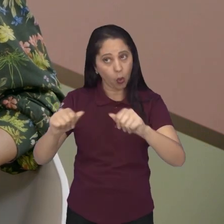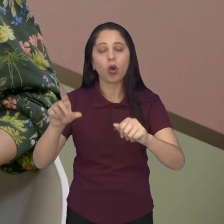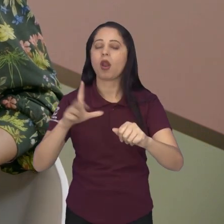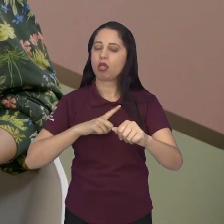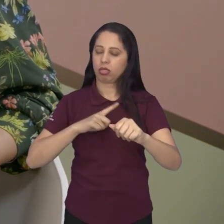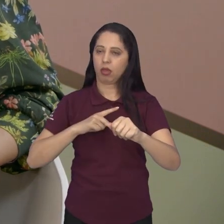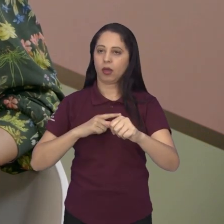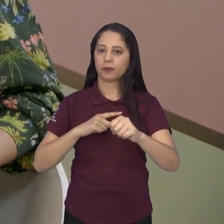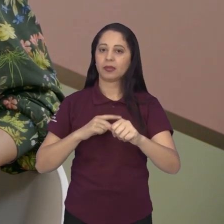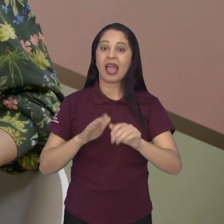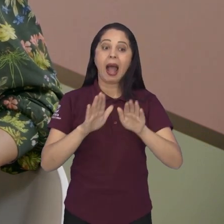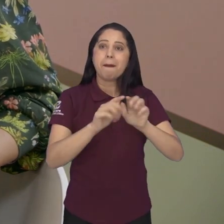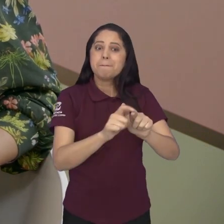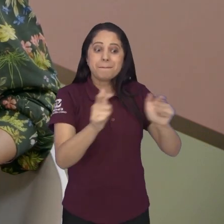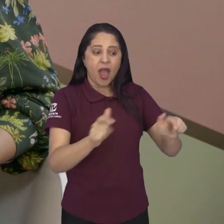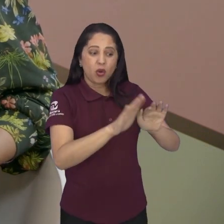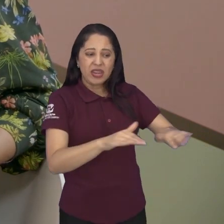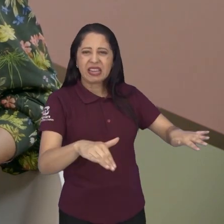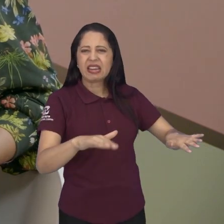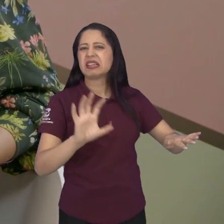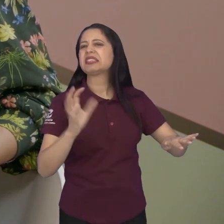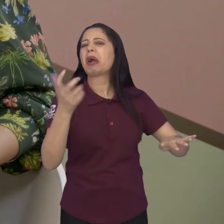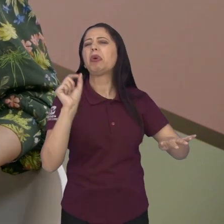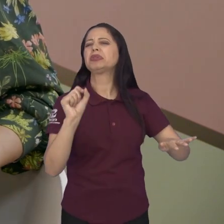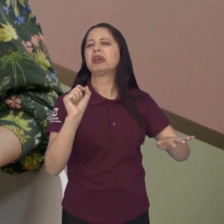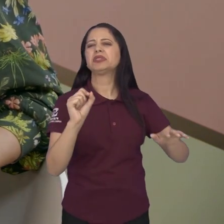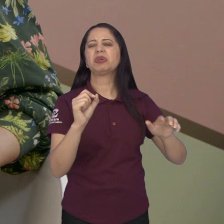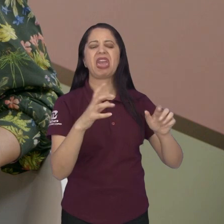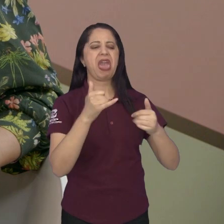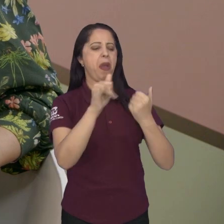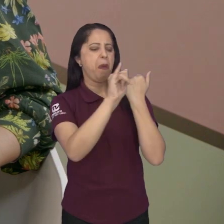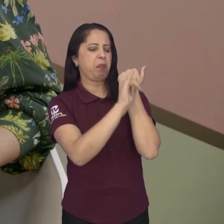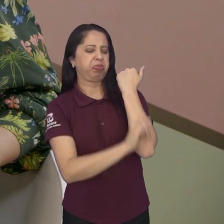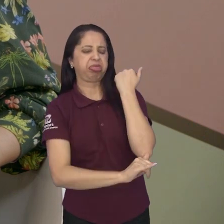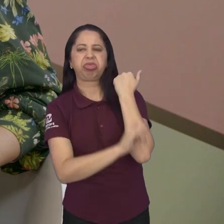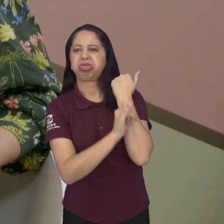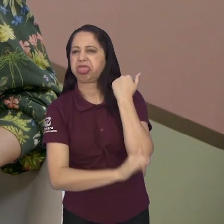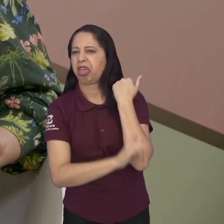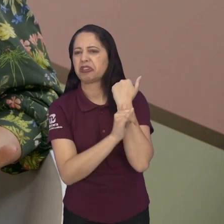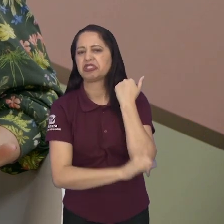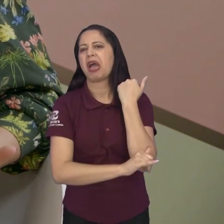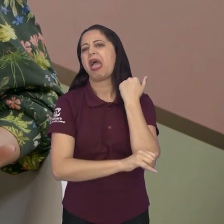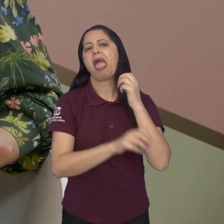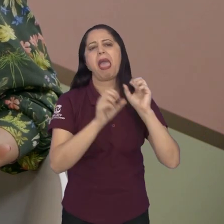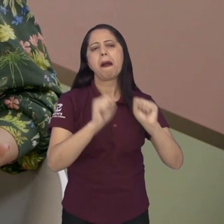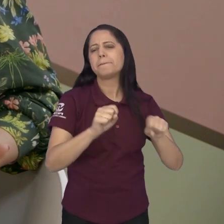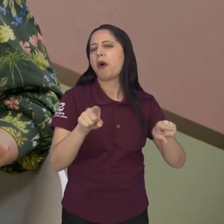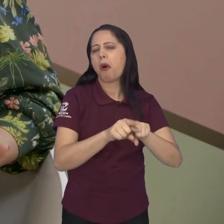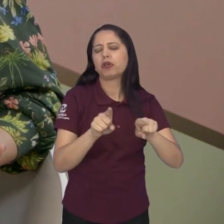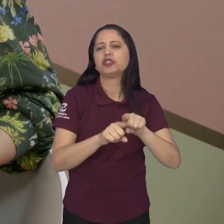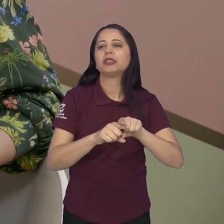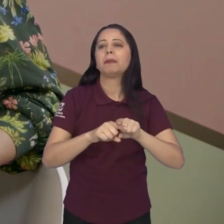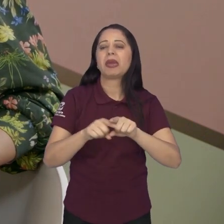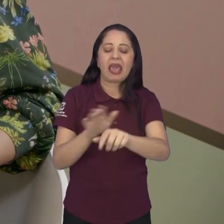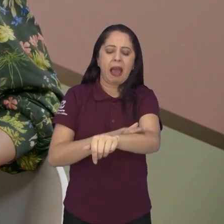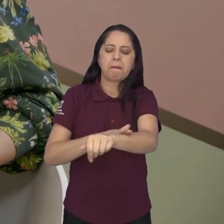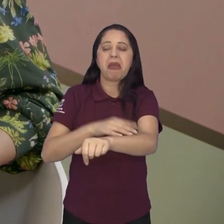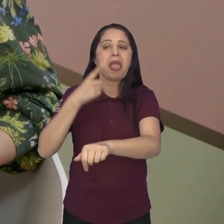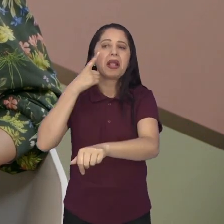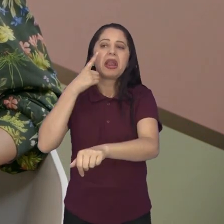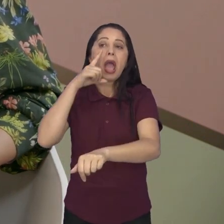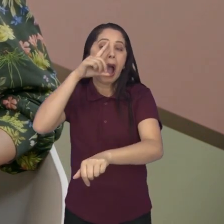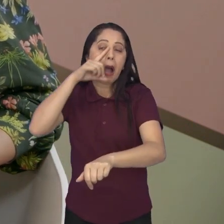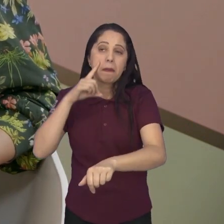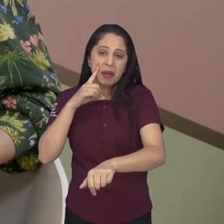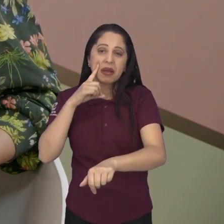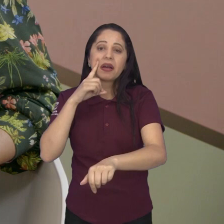cronifica. Na maioria das vezes, nas crianças, é uma diarreia que passou desapercebido, pode sim ficar com aquele amarelão que a gente chama de